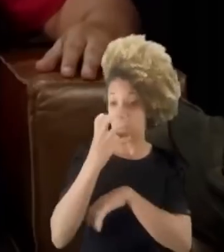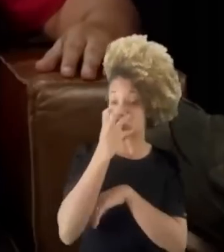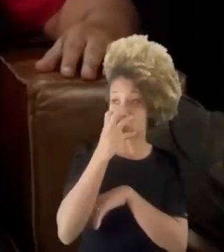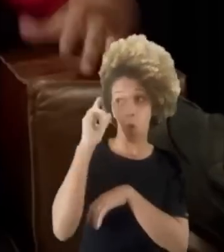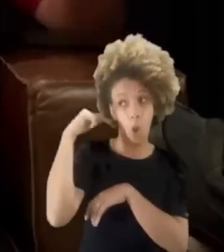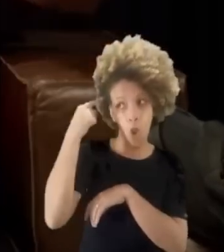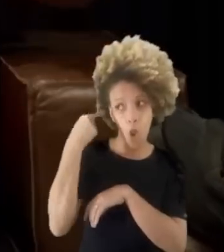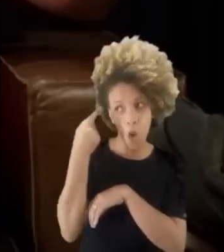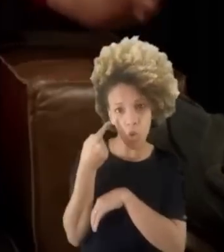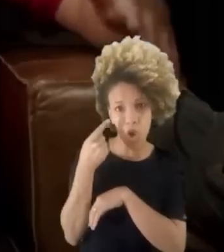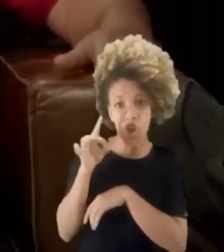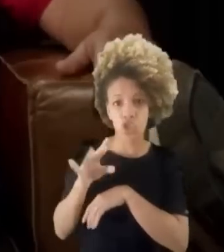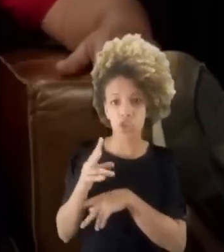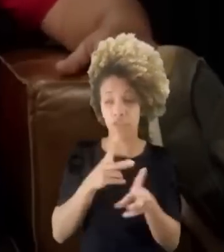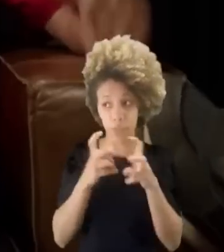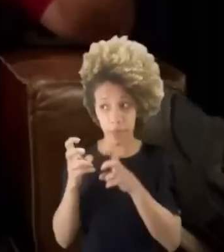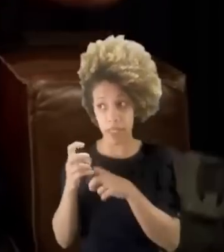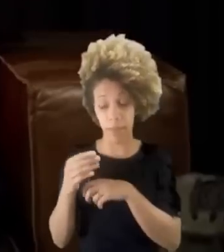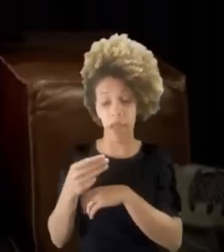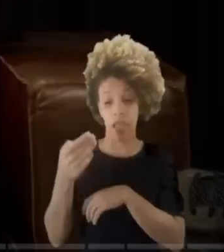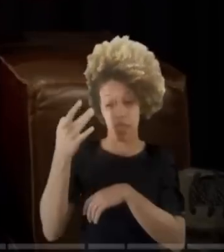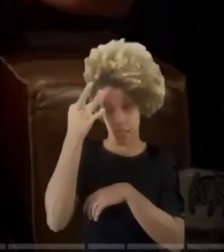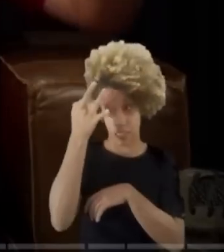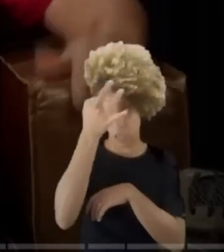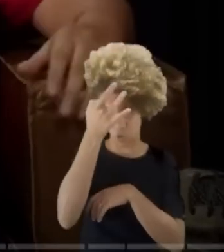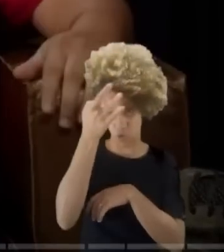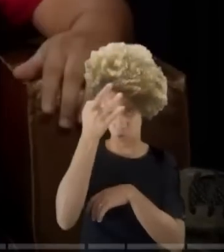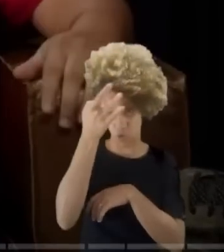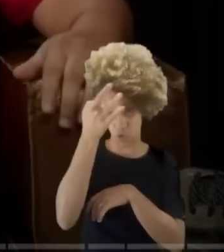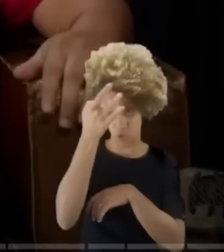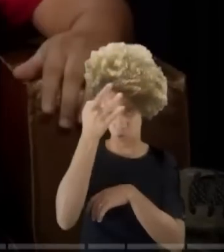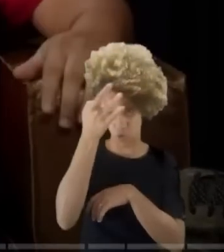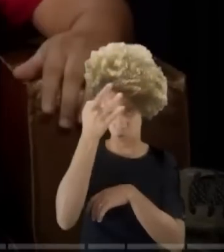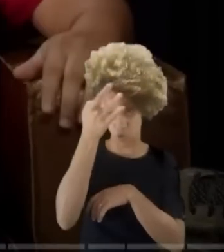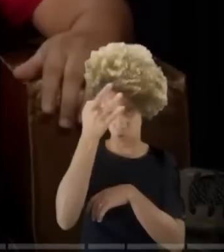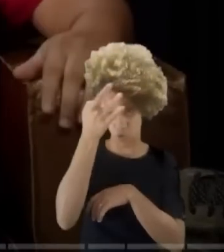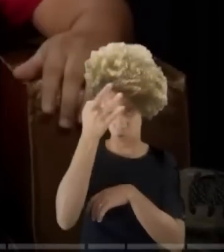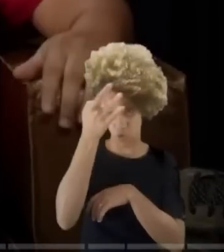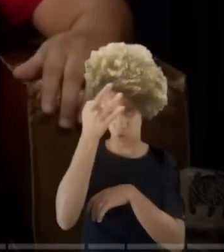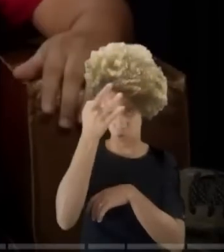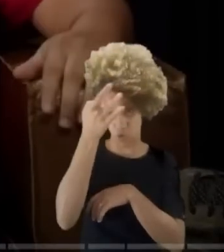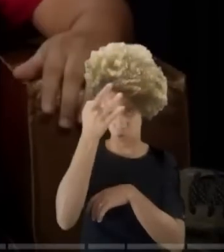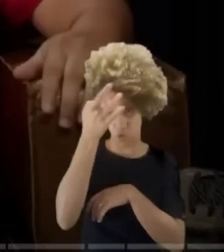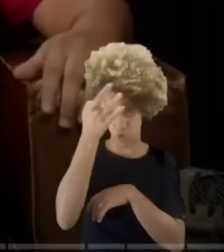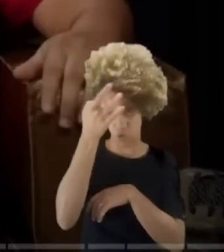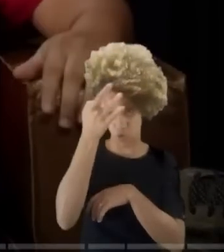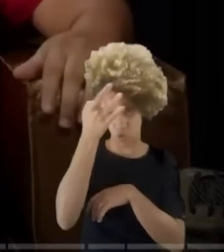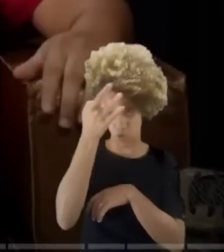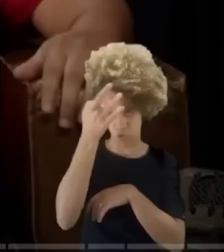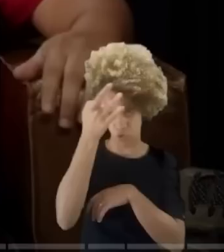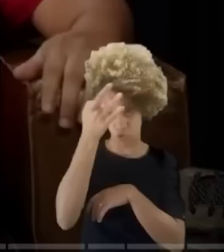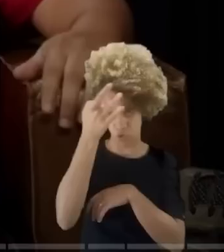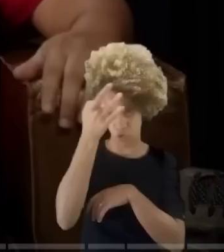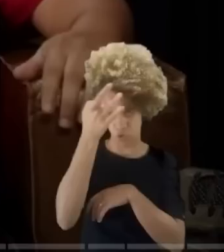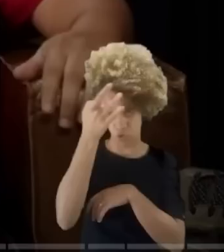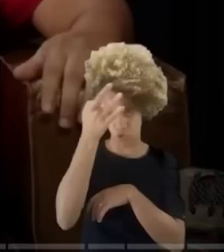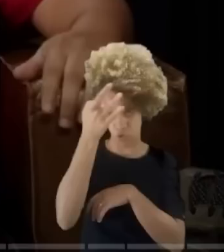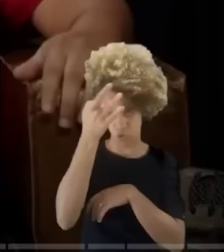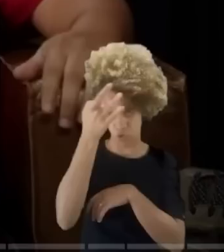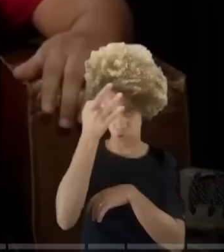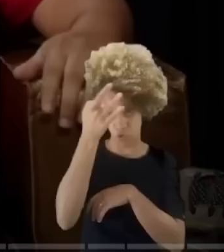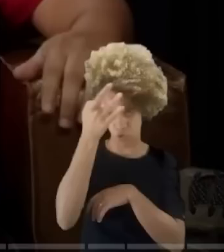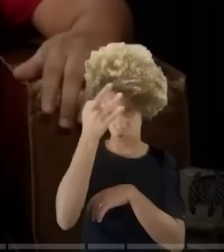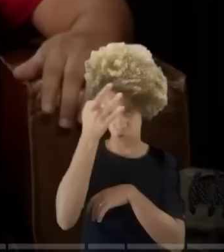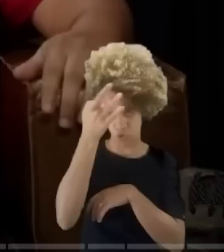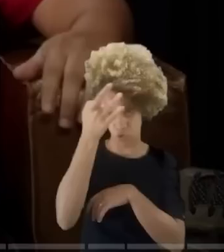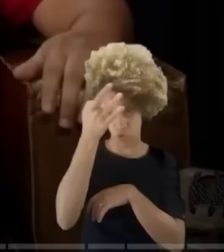louco irmão só aí você vê que a saúde mental Nossa não tá da hora pô isso é verdade se você pegar pô se você pegar um carro e sai pela cidade